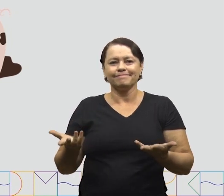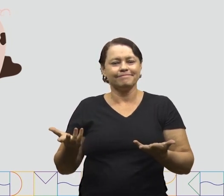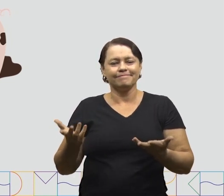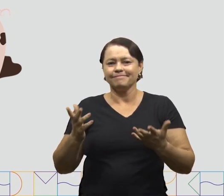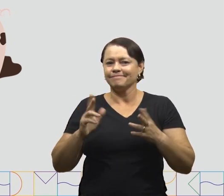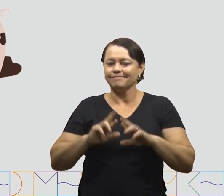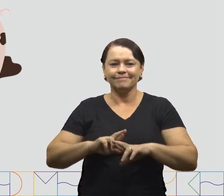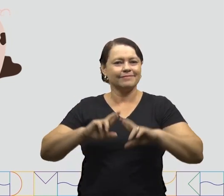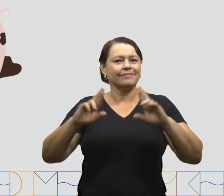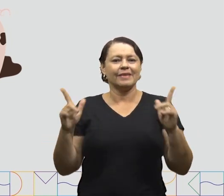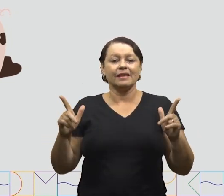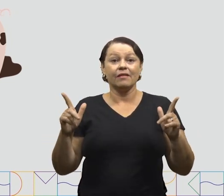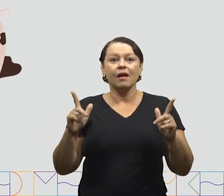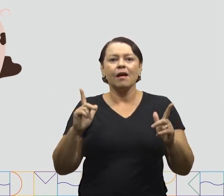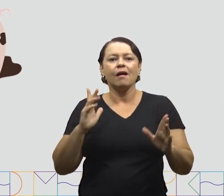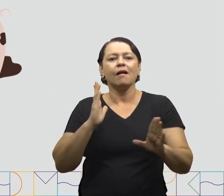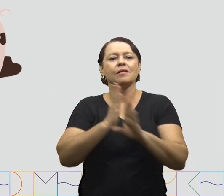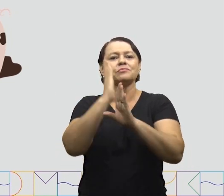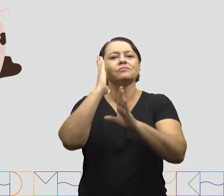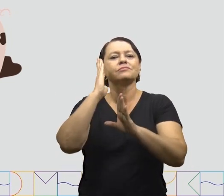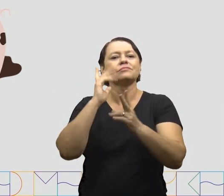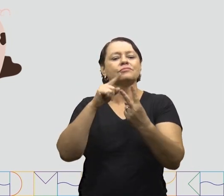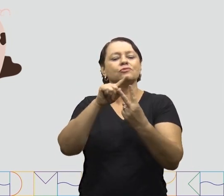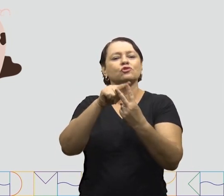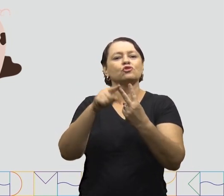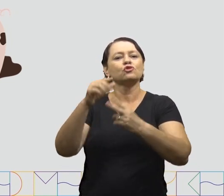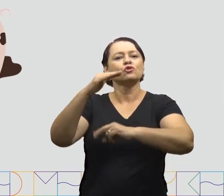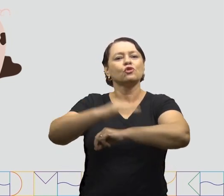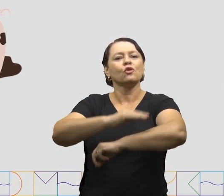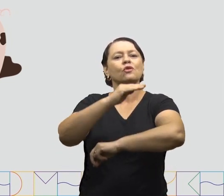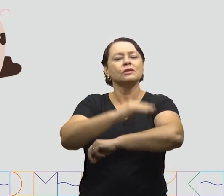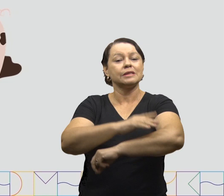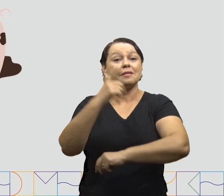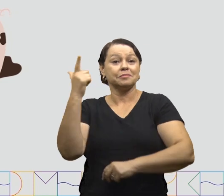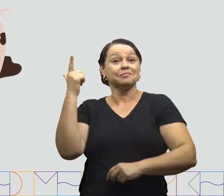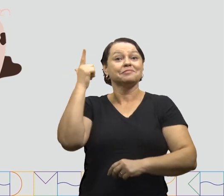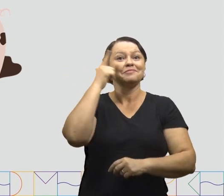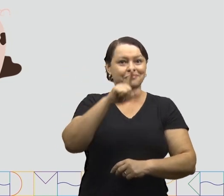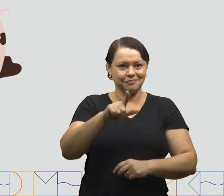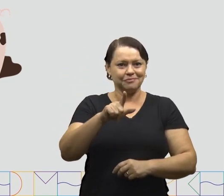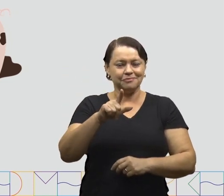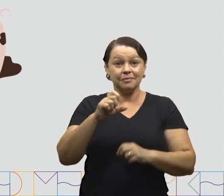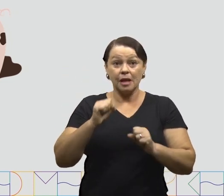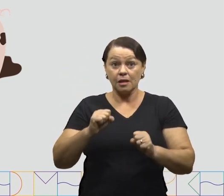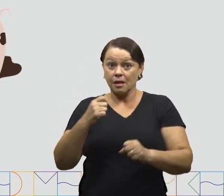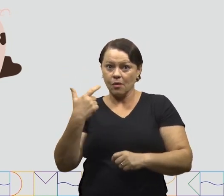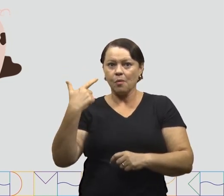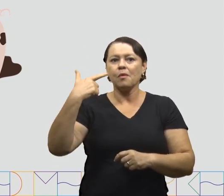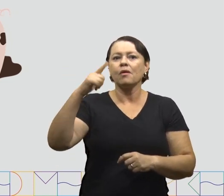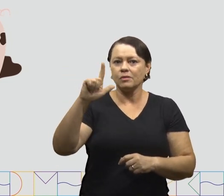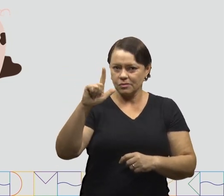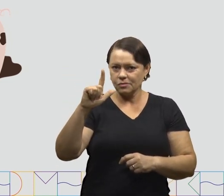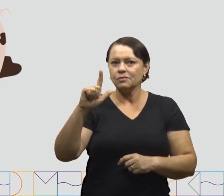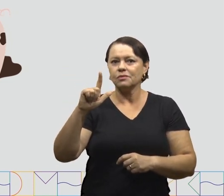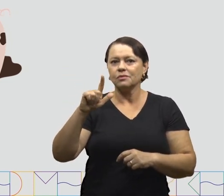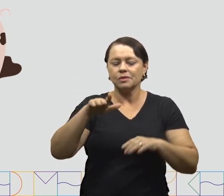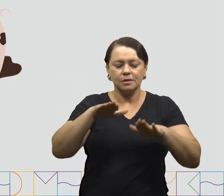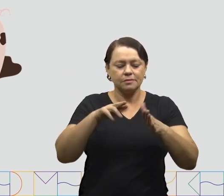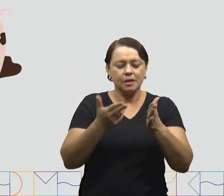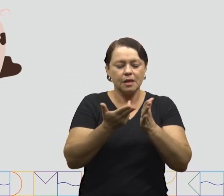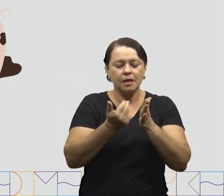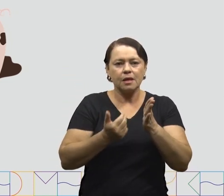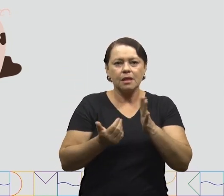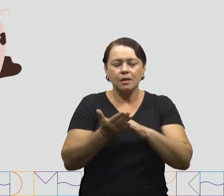Ai, não é igual. Eu vou virar mais uma. Ah, agora eu acertei. Agora que eu acertei, posso virar outra, né? Então eu vou virar